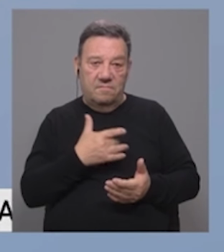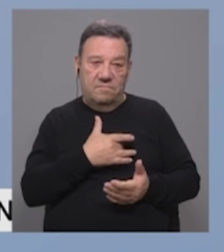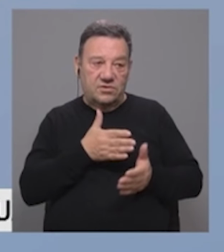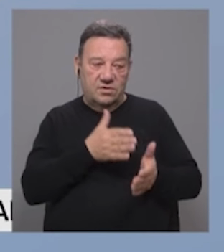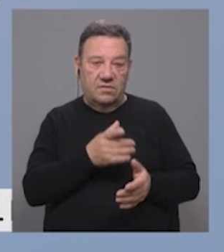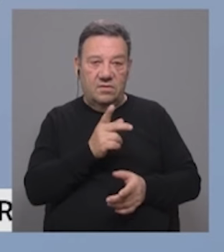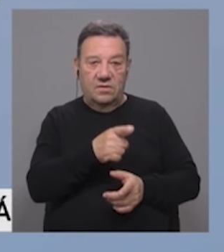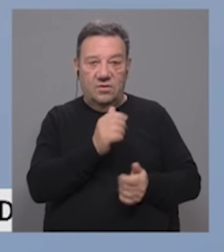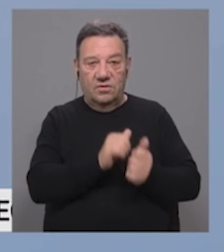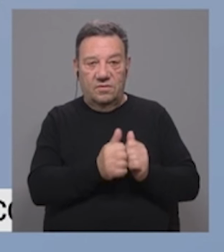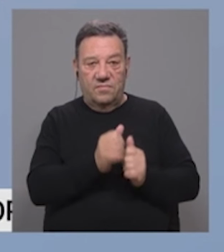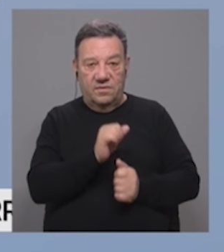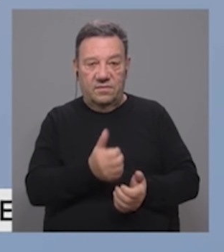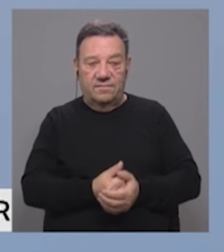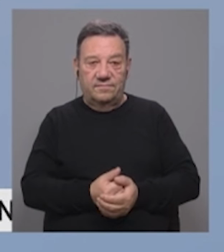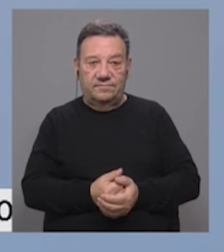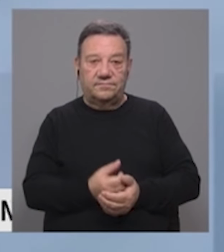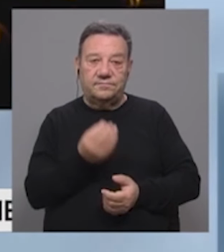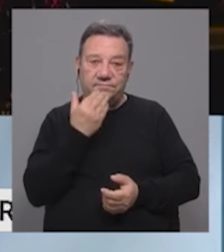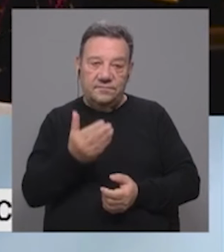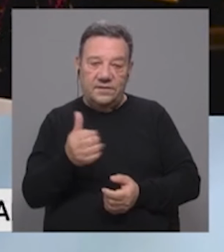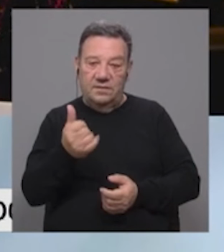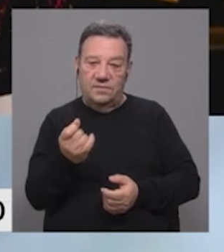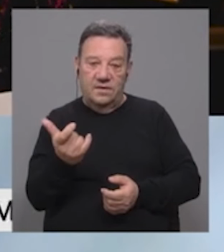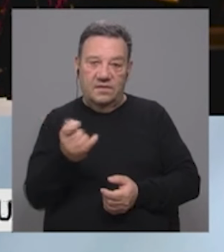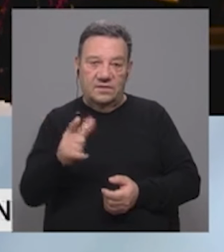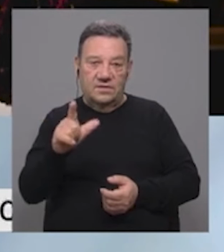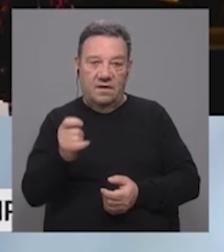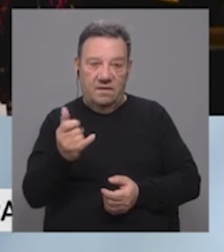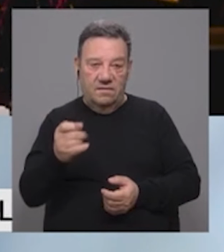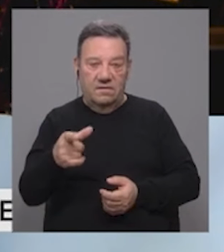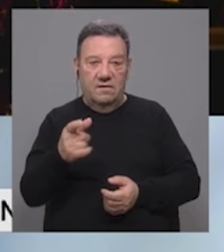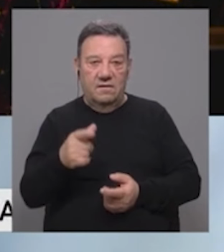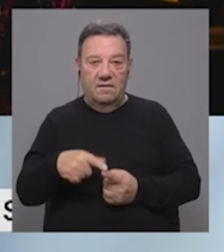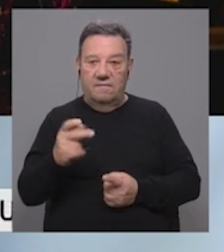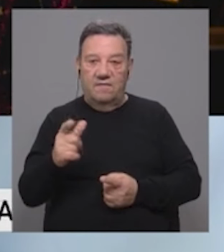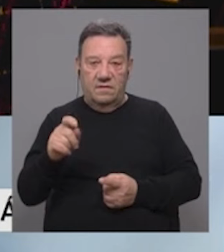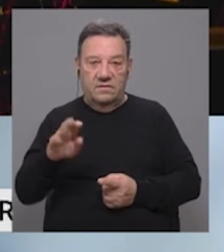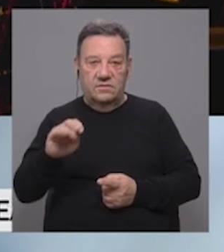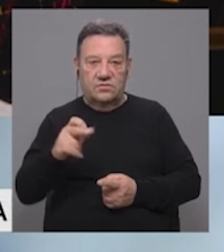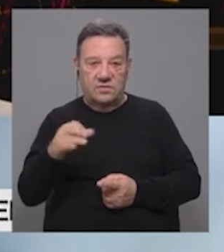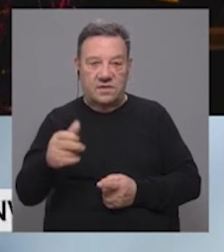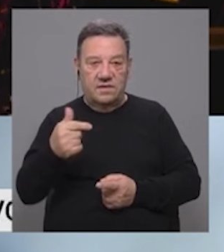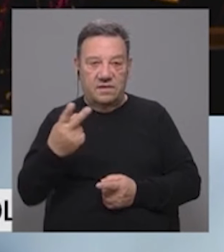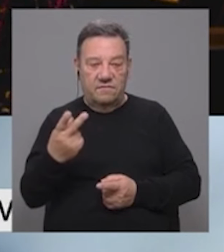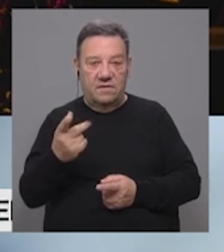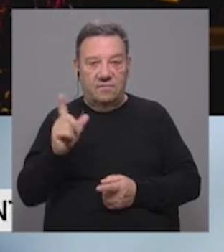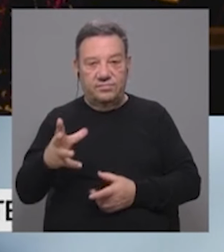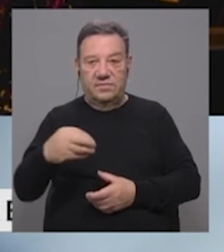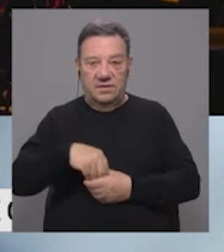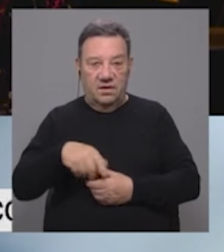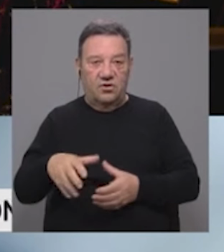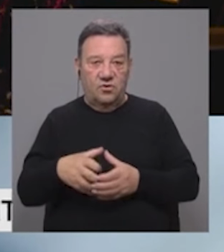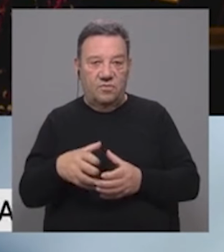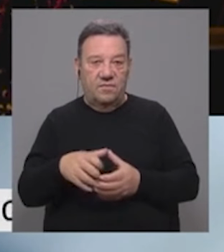paixão por esta modalidade. Muito obrigada, Beatriz Leite, Val Sousa TV. Obrigada, passa então a integrar este